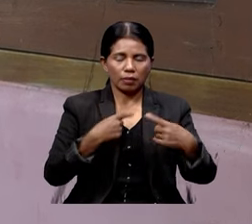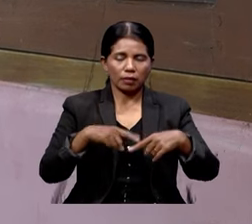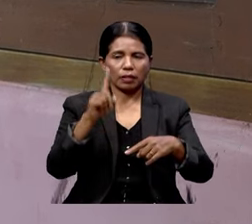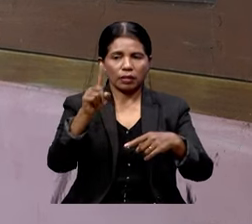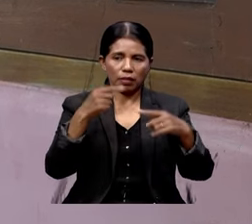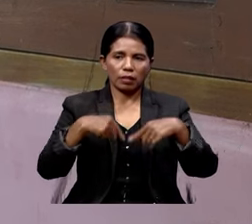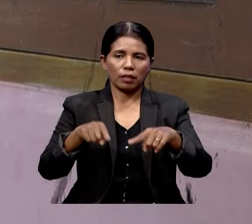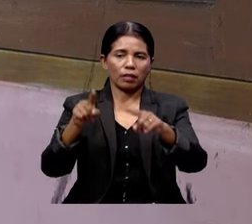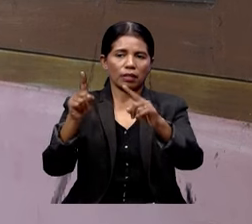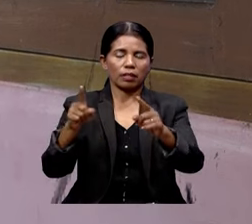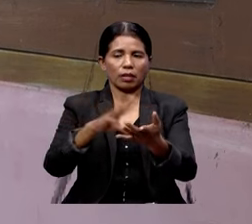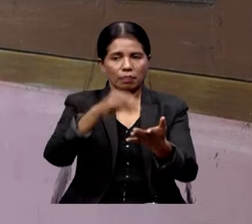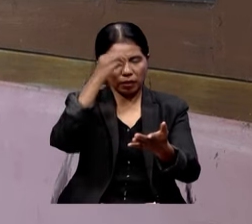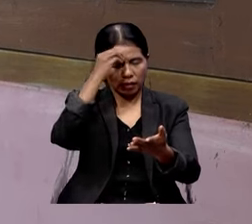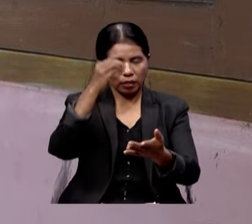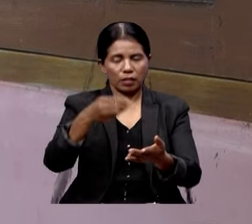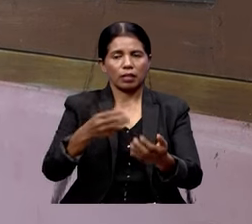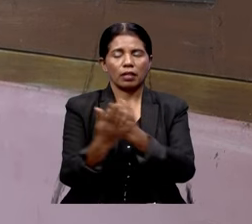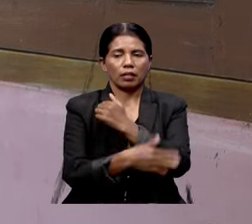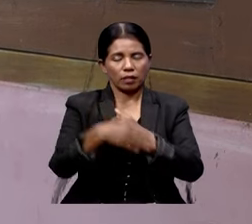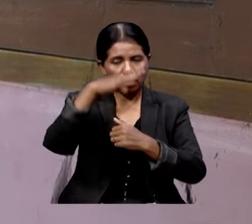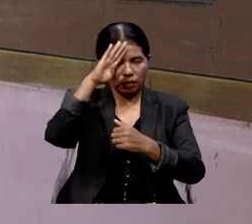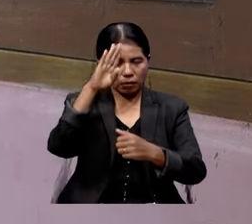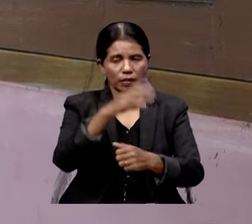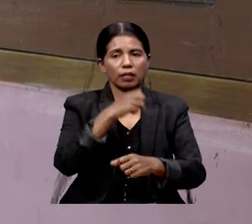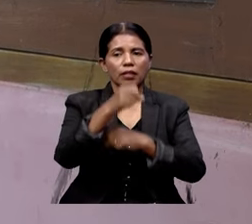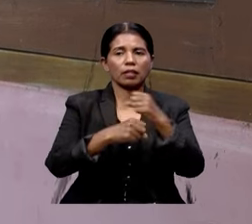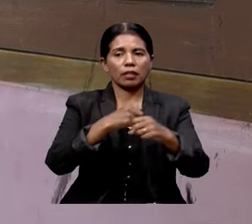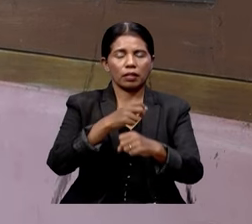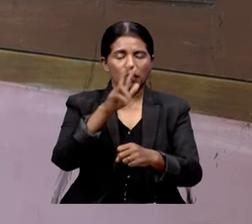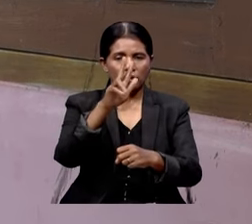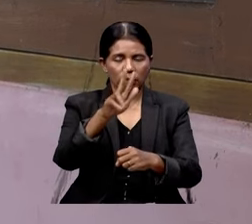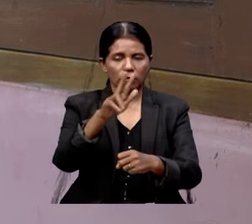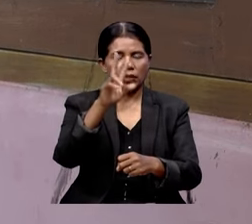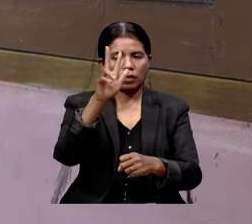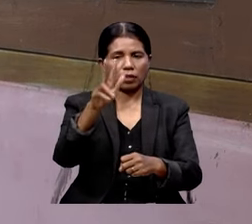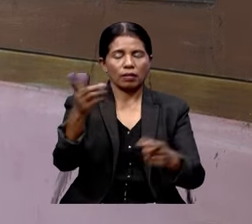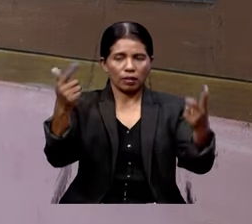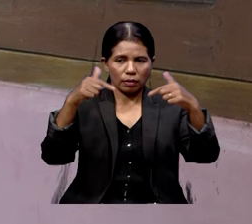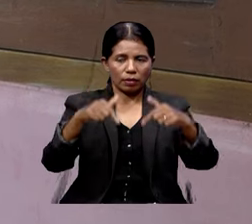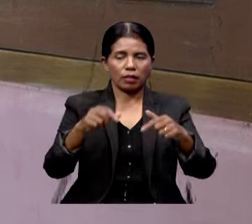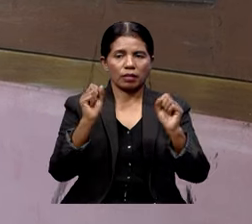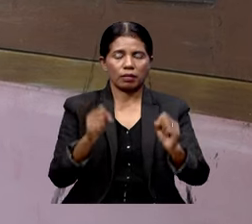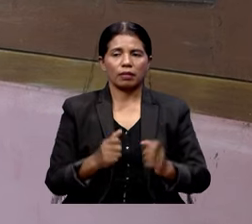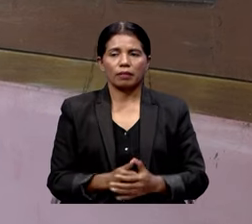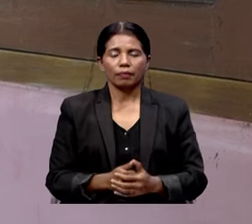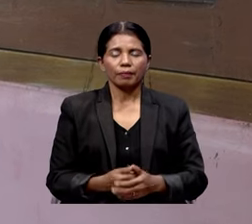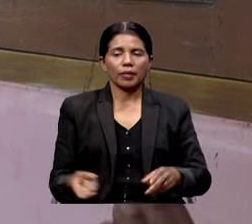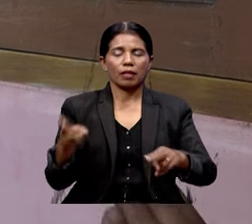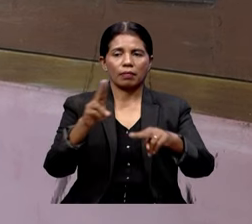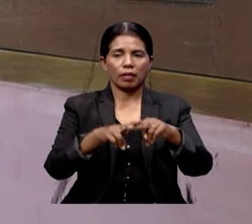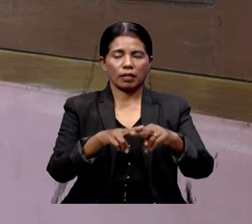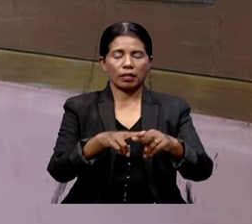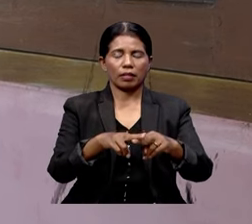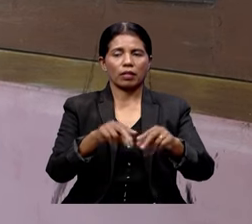ona ba ia aprende ia kuba espera kata tina rua tinan tolo bele mai fale para bele aumenta tan